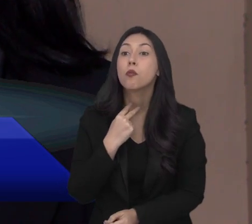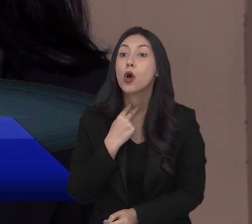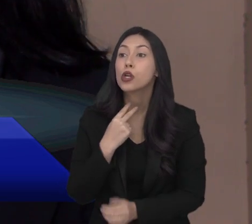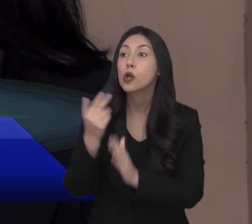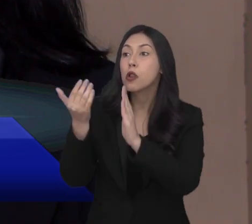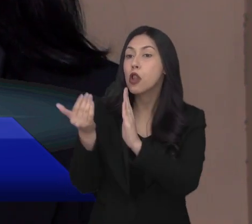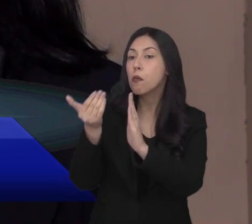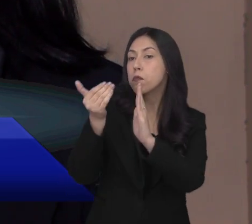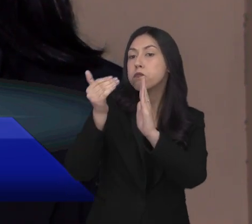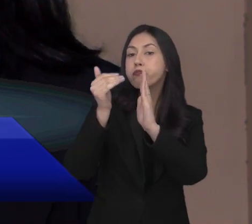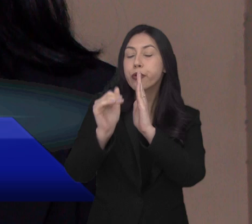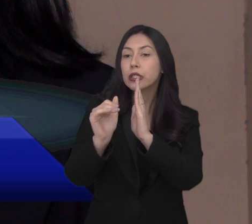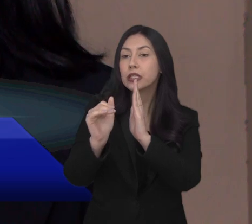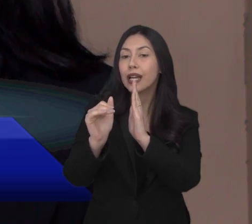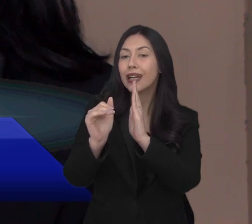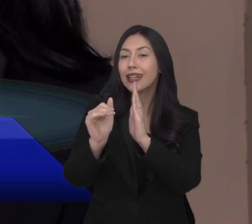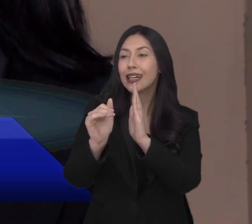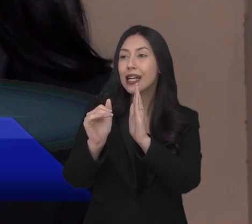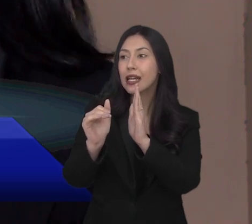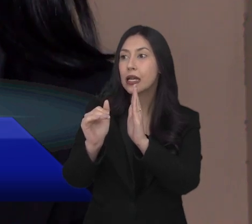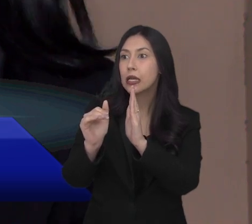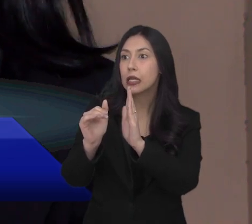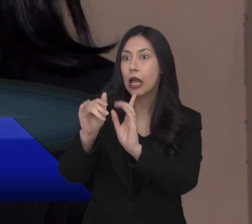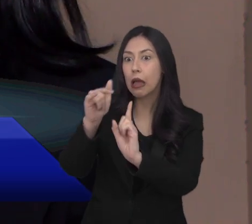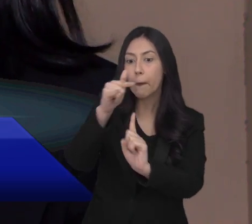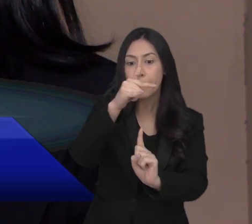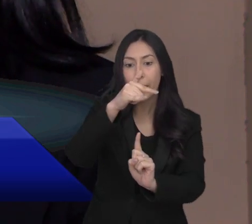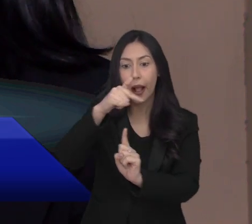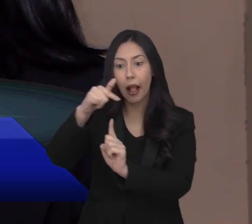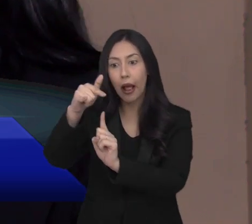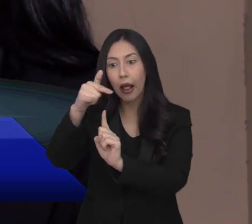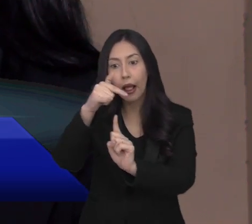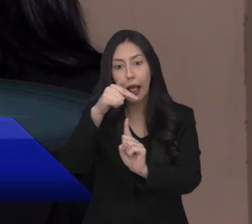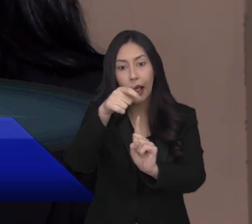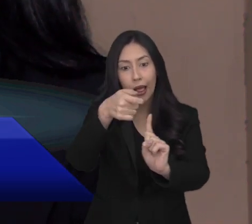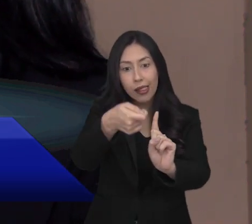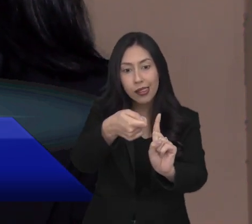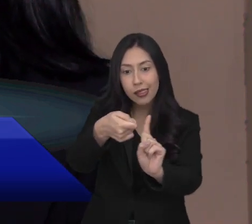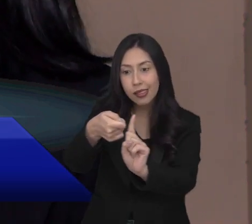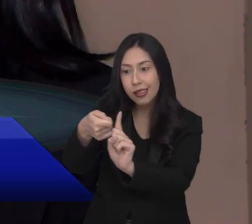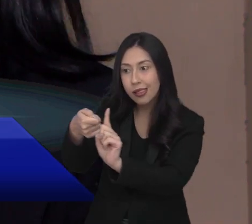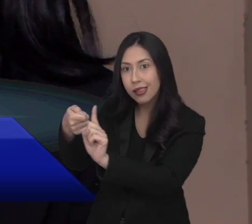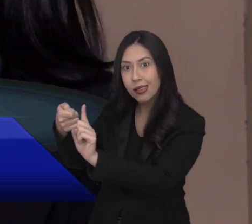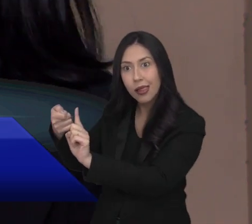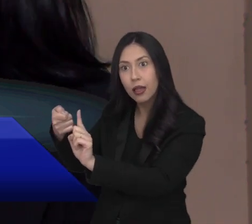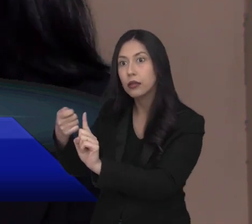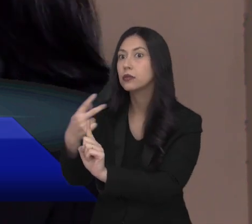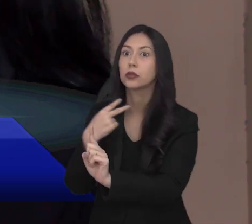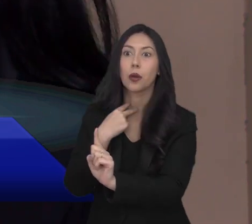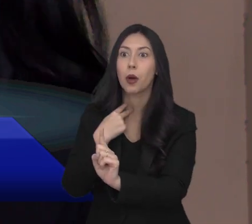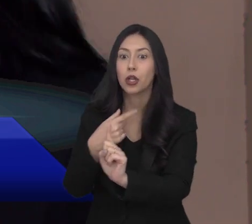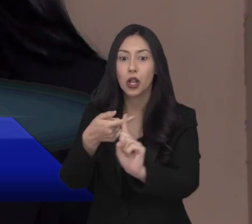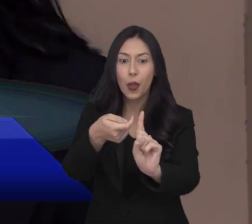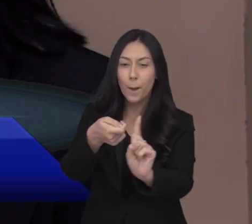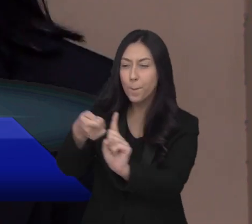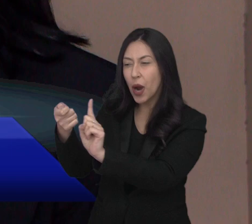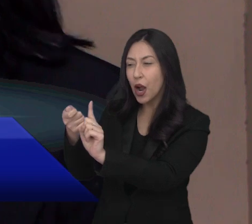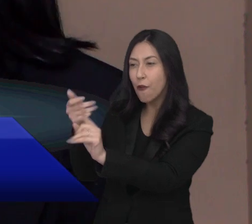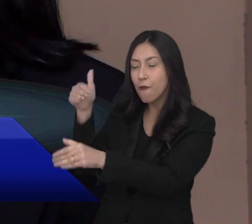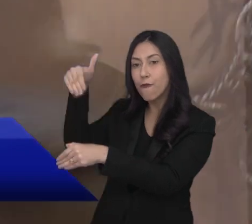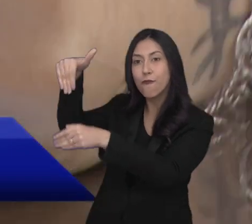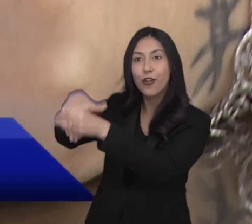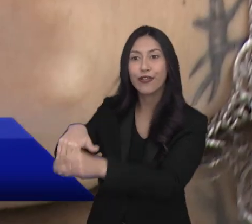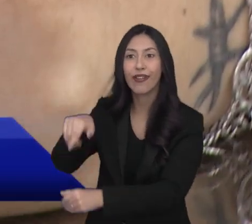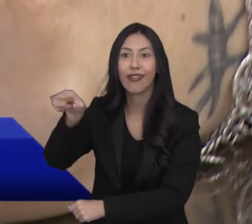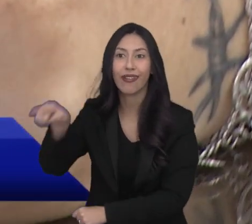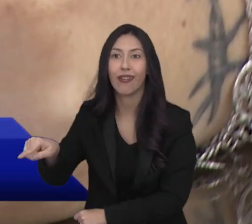um conteúdo que vá dar um direcionamento. Então pode gerar preferências a um candidato ou a outro,